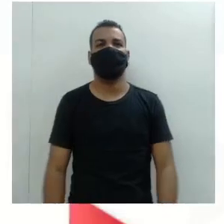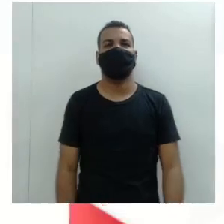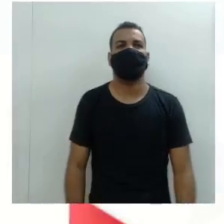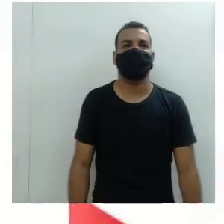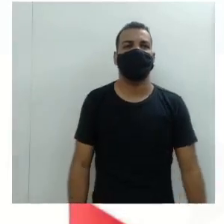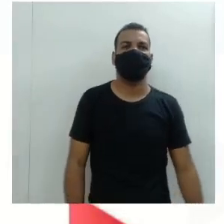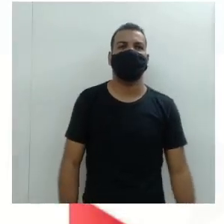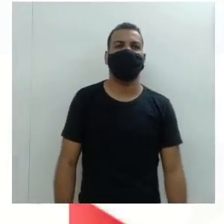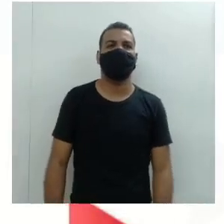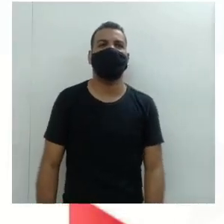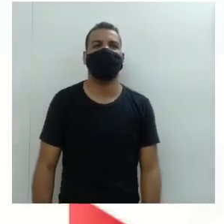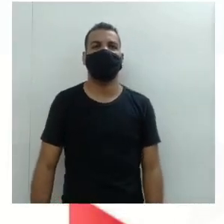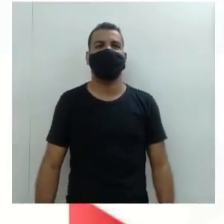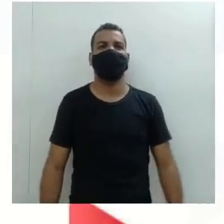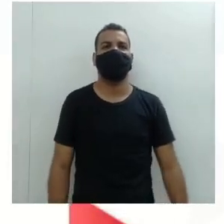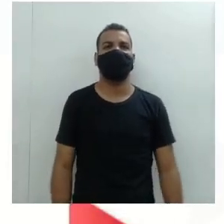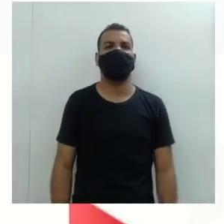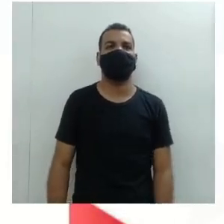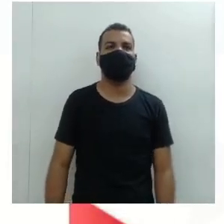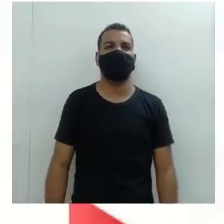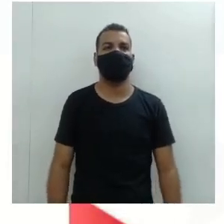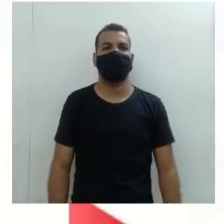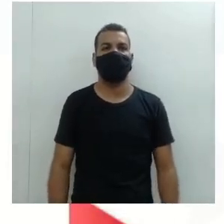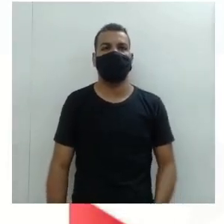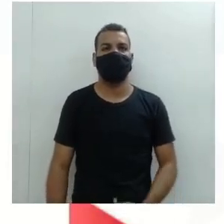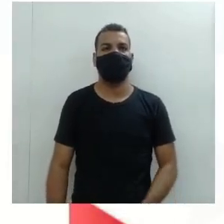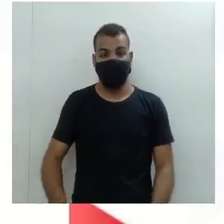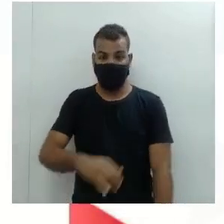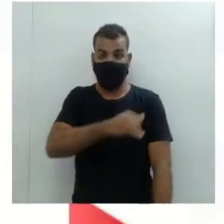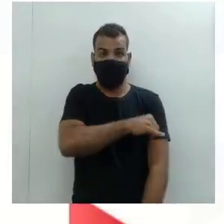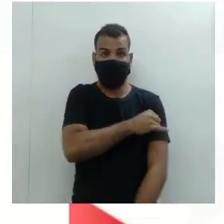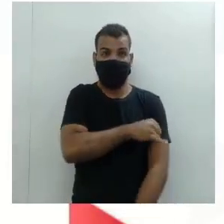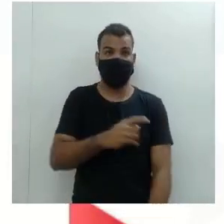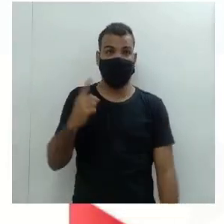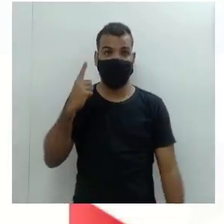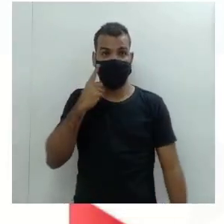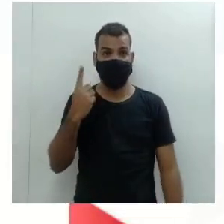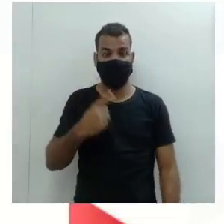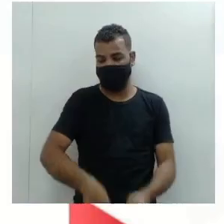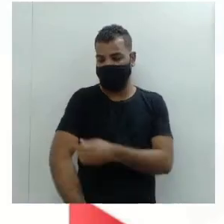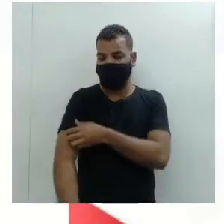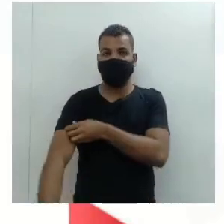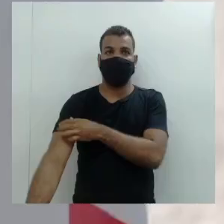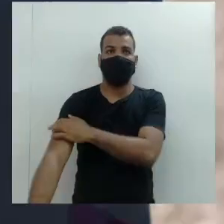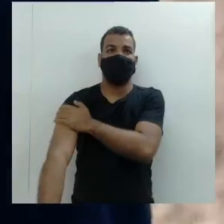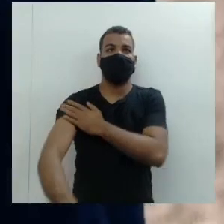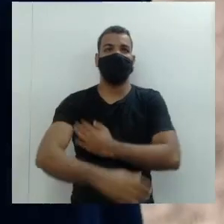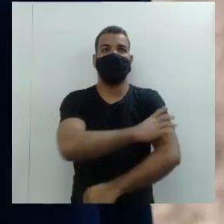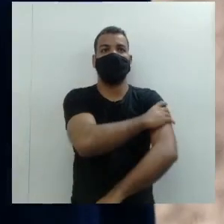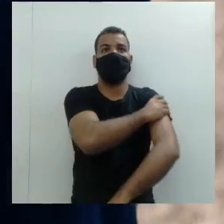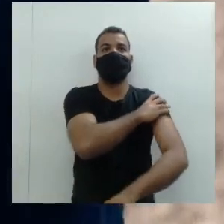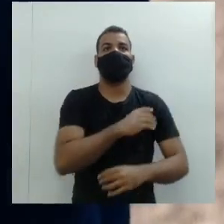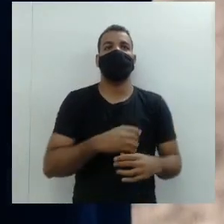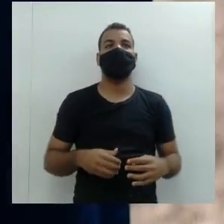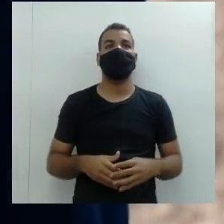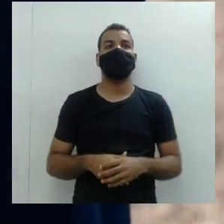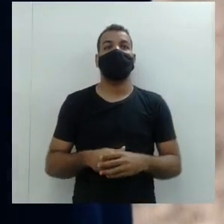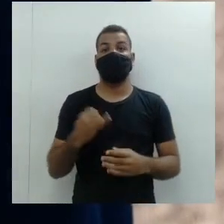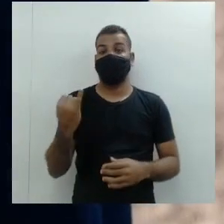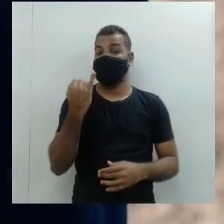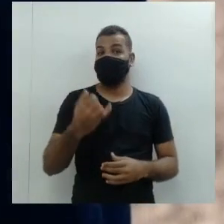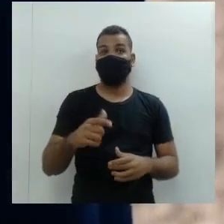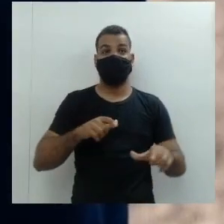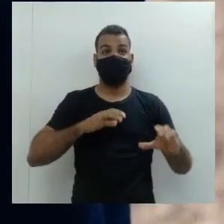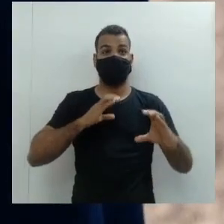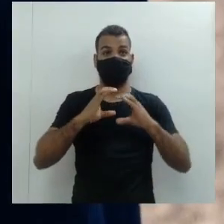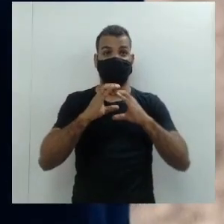prédio dos diários associados no Rio de Janeiro, que era o mais importante grupo de comunicação do país, né, nas